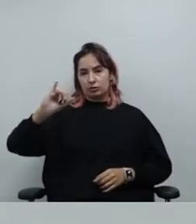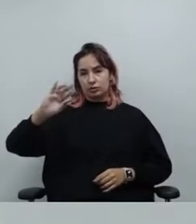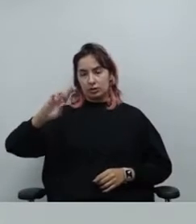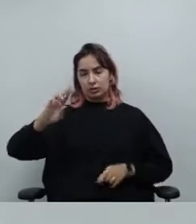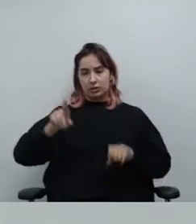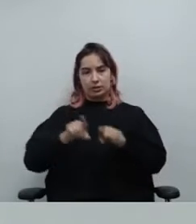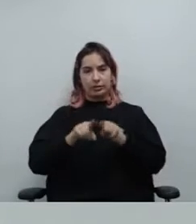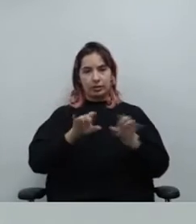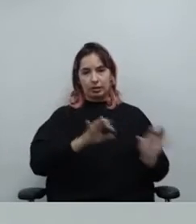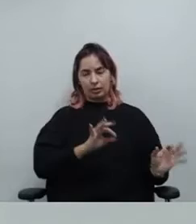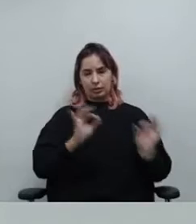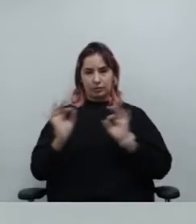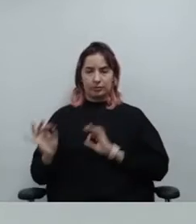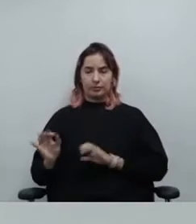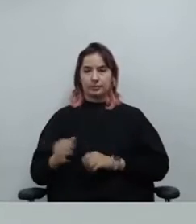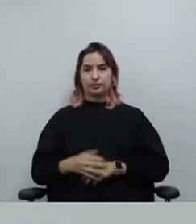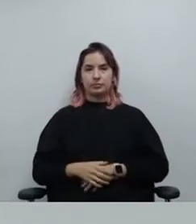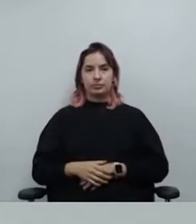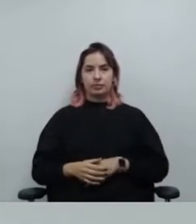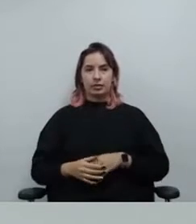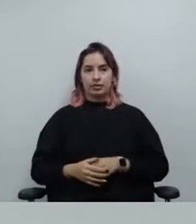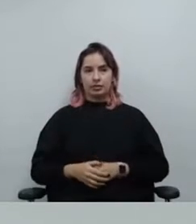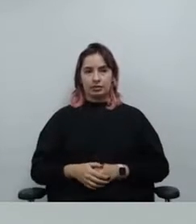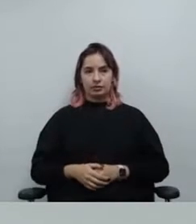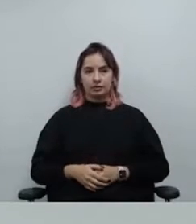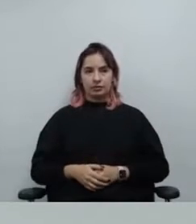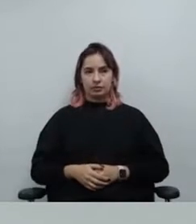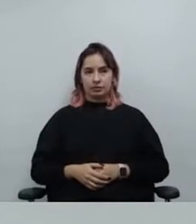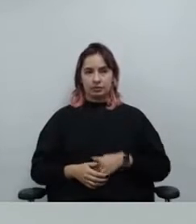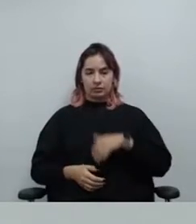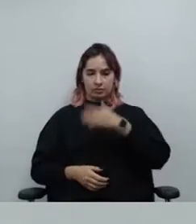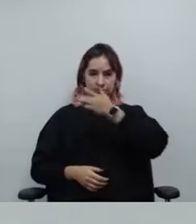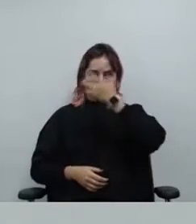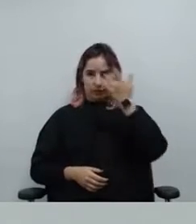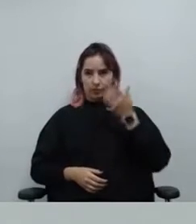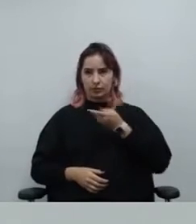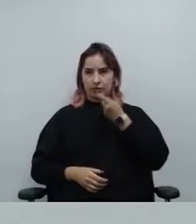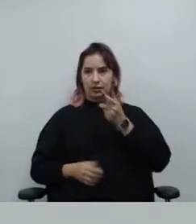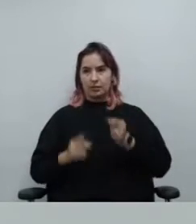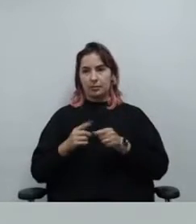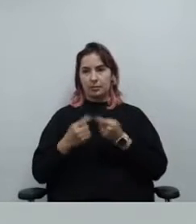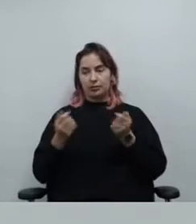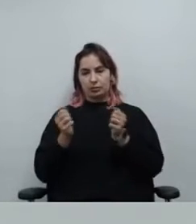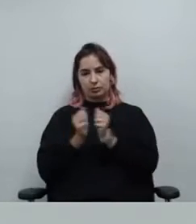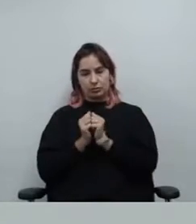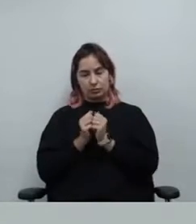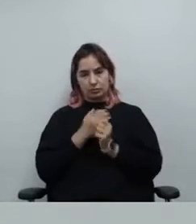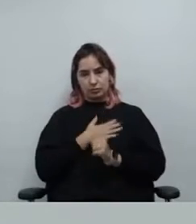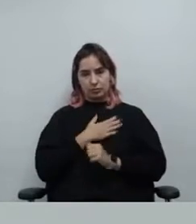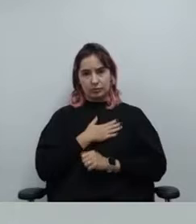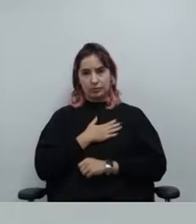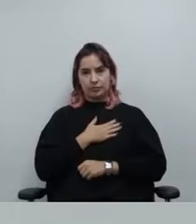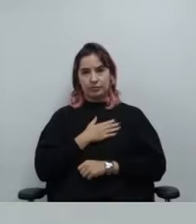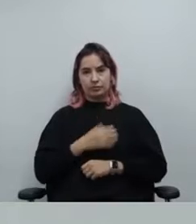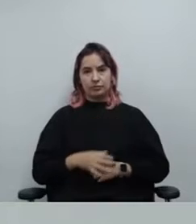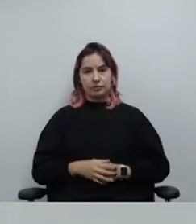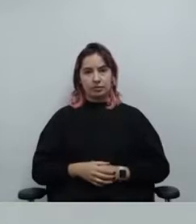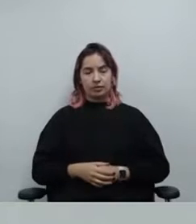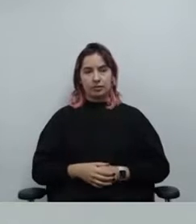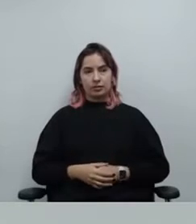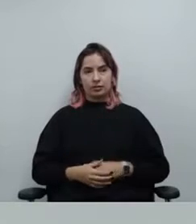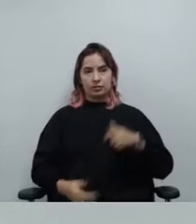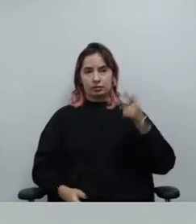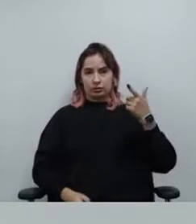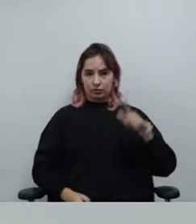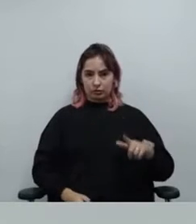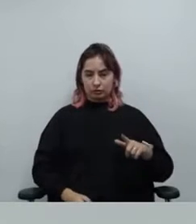me acompanhando. Uma pessoa tem que falar, mas eles estão aqui junto comigo. E, mais uma